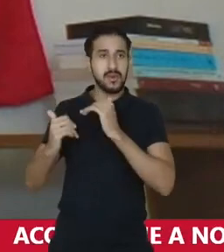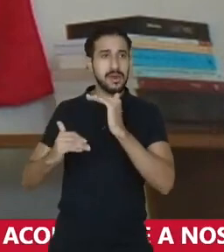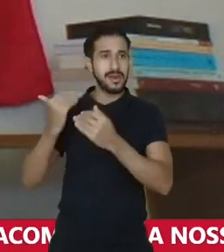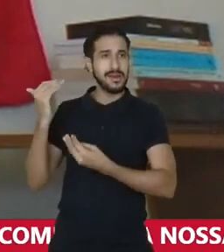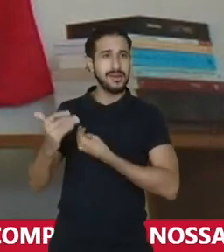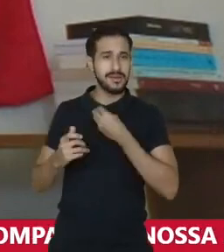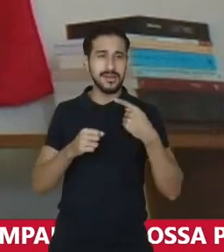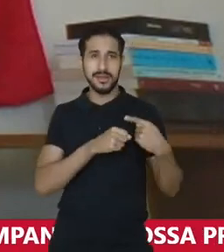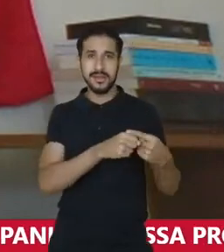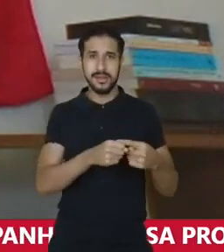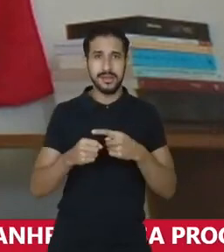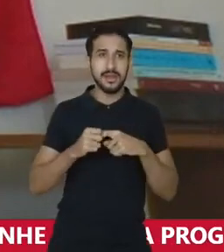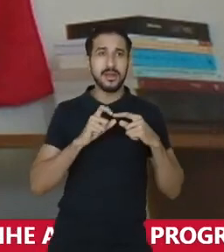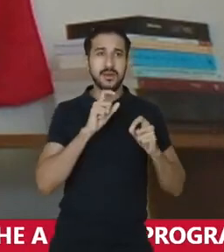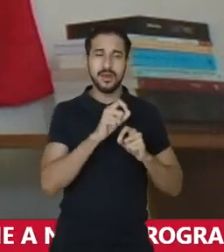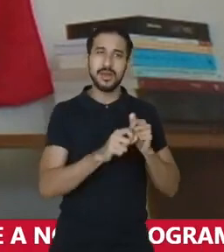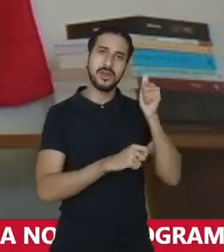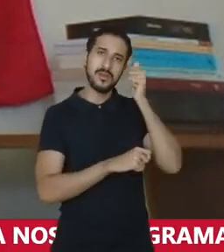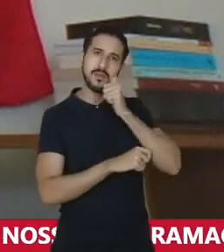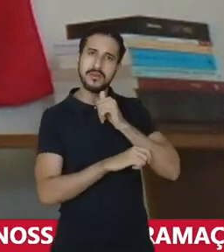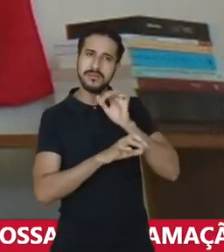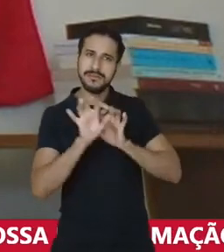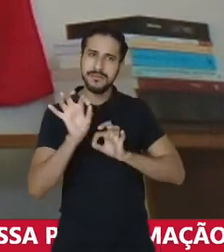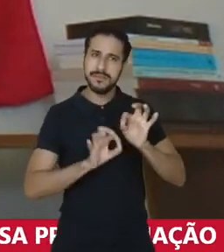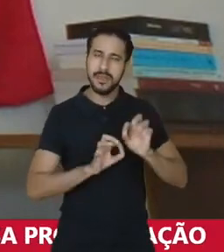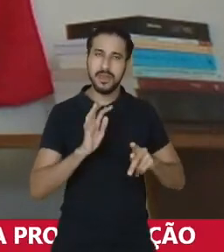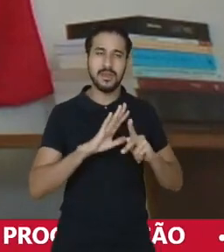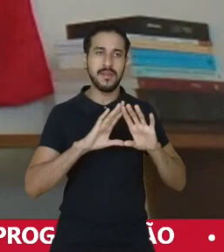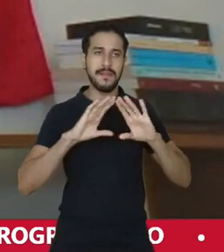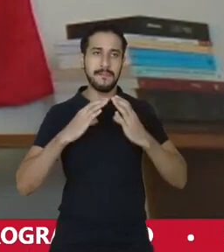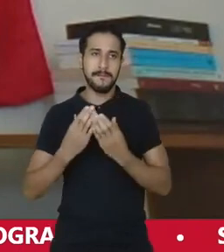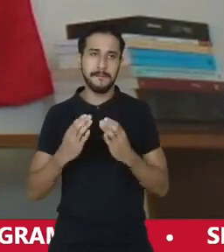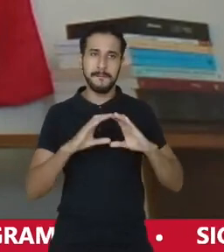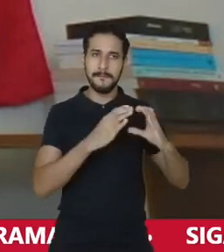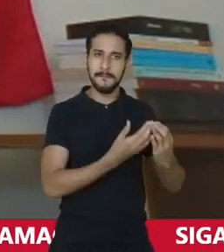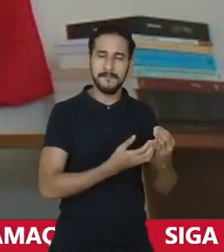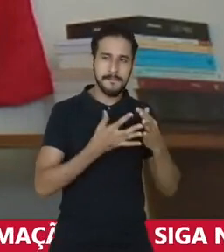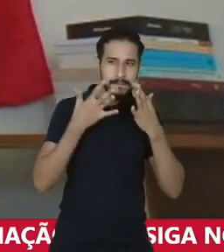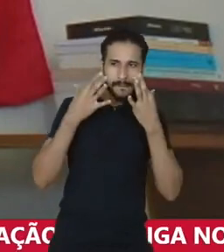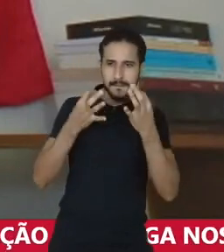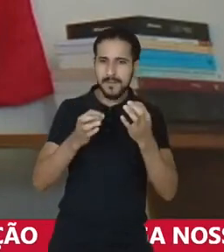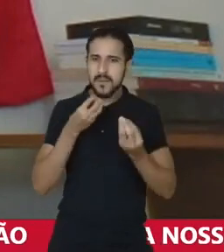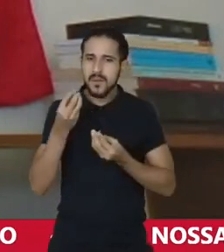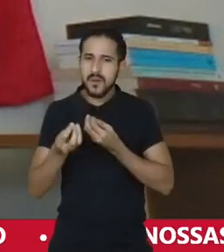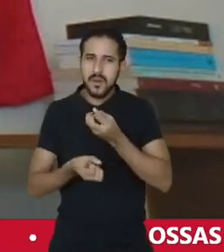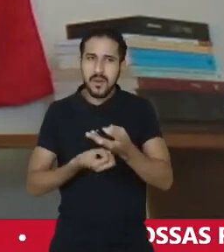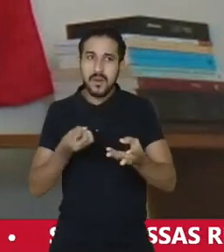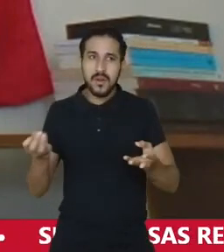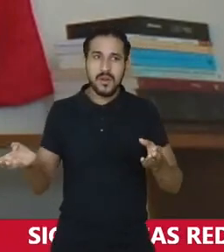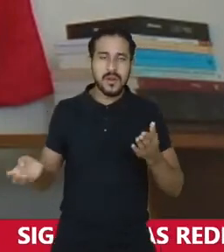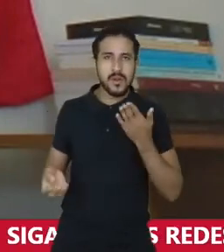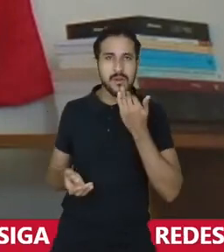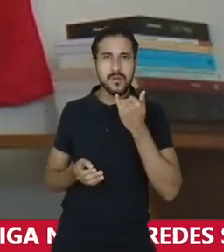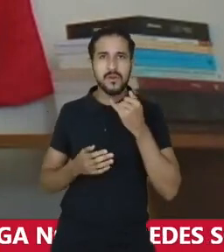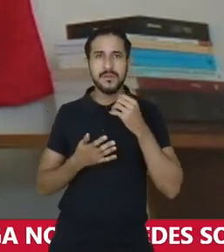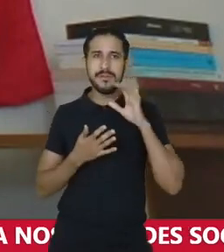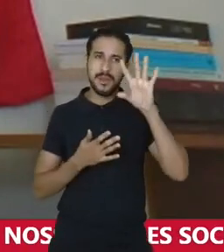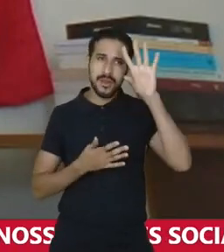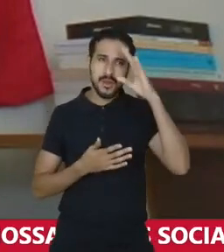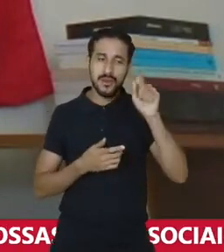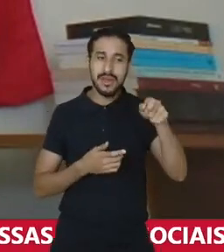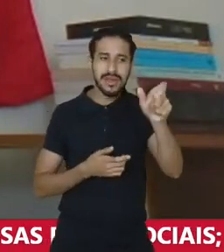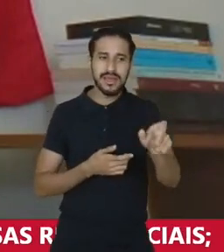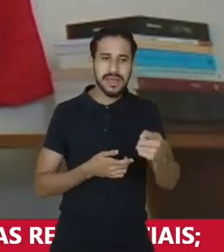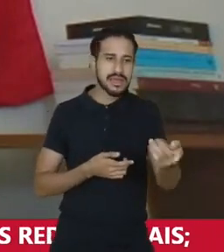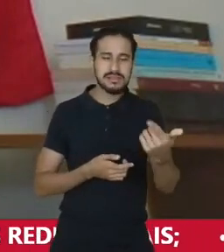vida nas cidades são as mulheres organizadas nas comunidades, prestando atenção na distribuição do alimento, dando conta de quem não está